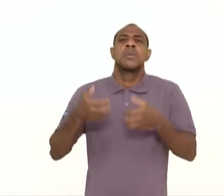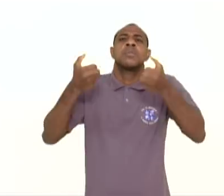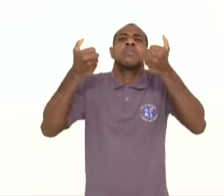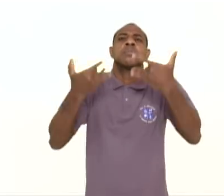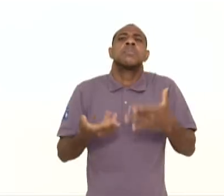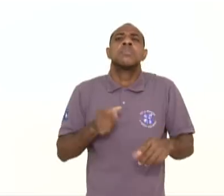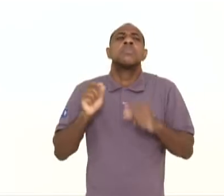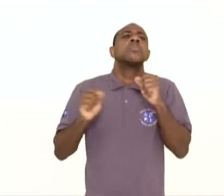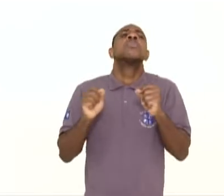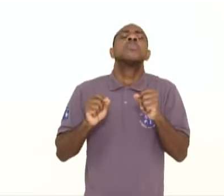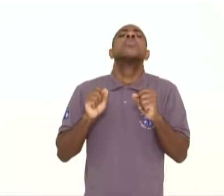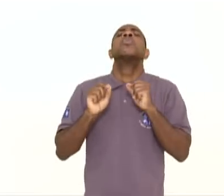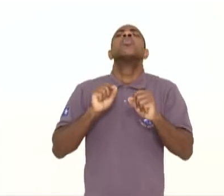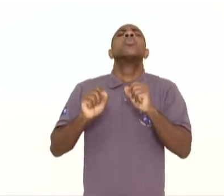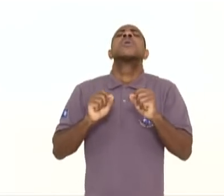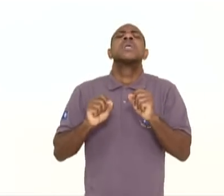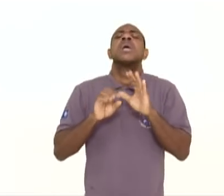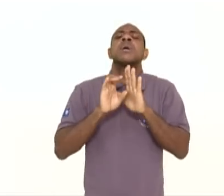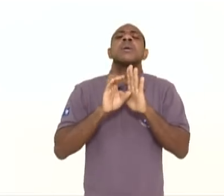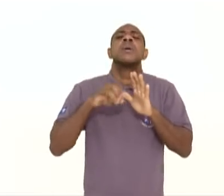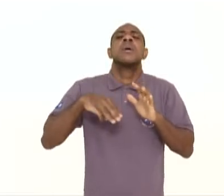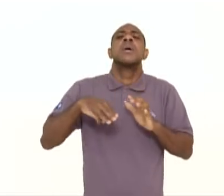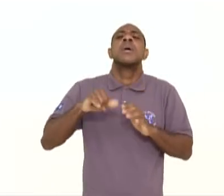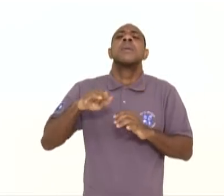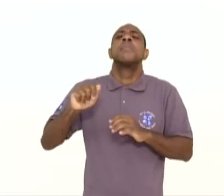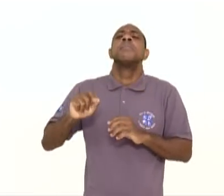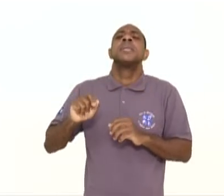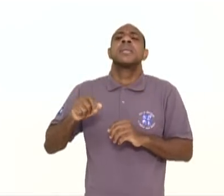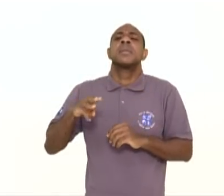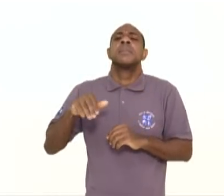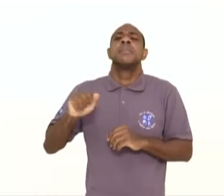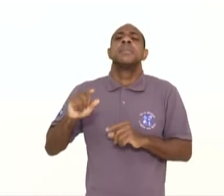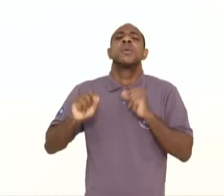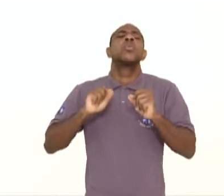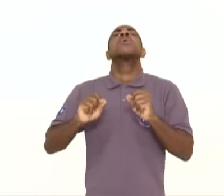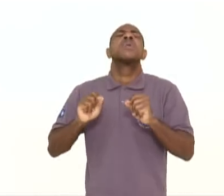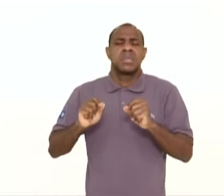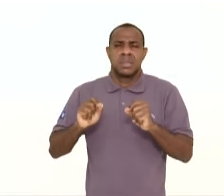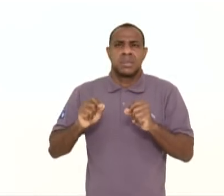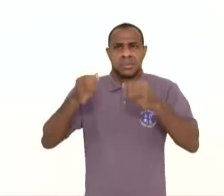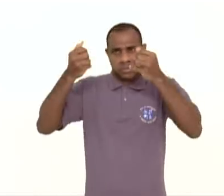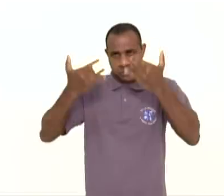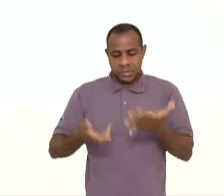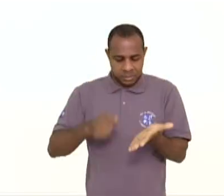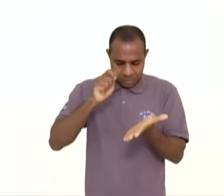o que é mímica. Com a ajuda dessa imagem, pega o caderno lá, defina mímica. Já já voltamos.